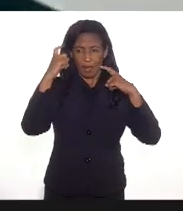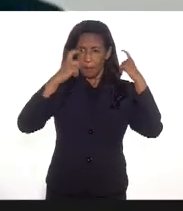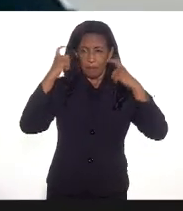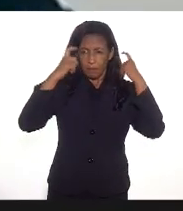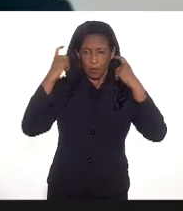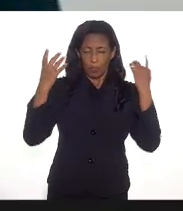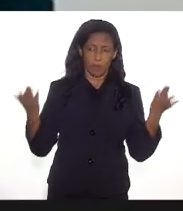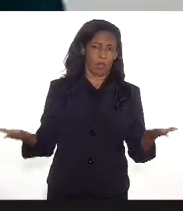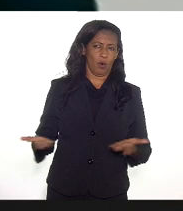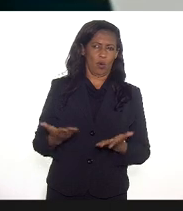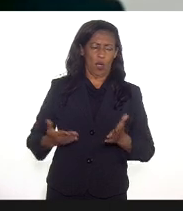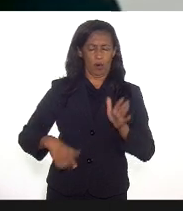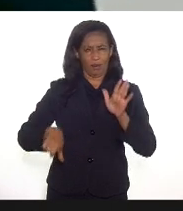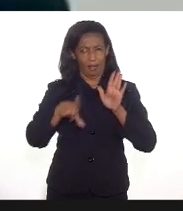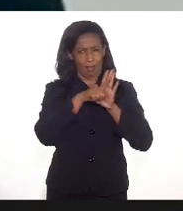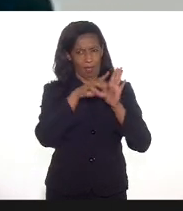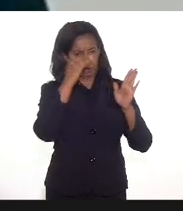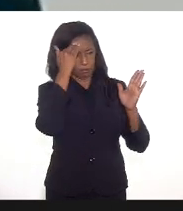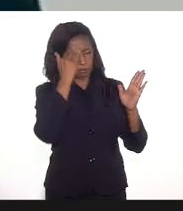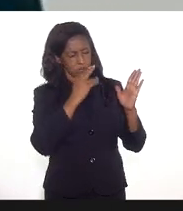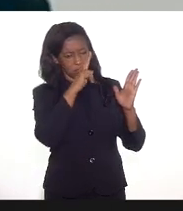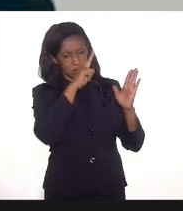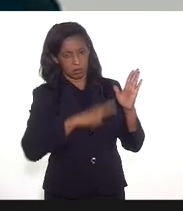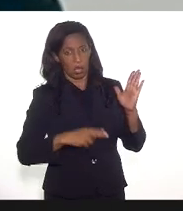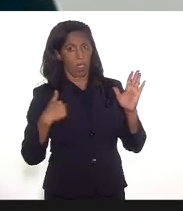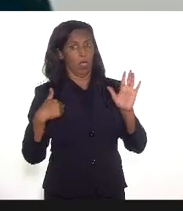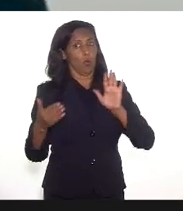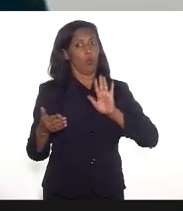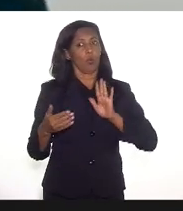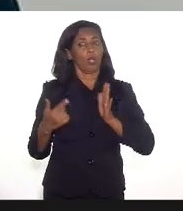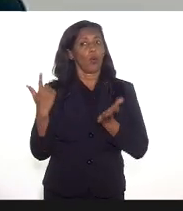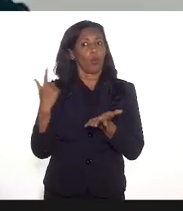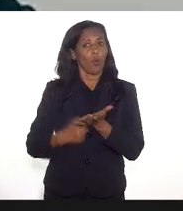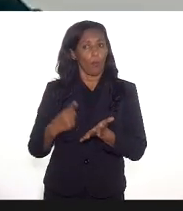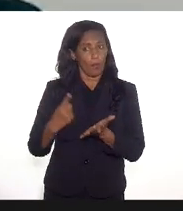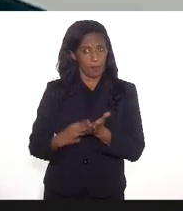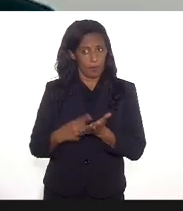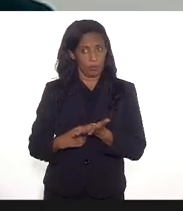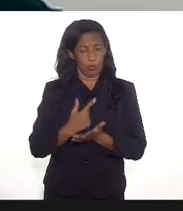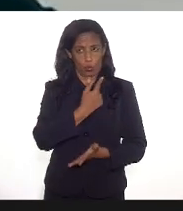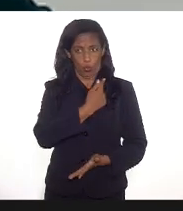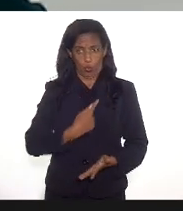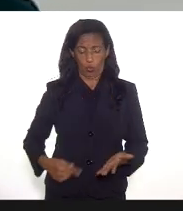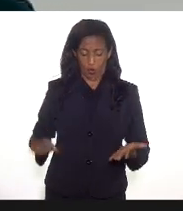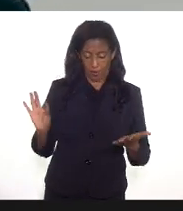na letra da lei, presidente, eu quero fazer um compromisso aqui. O governo assina